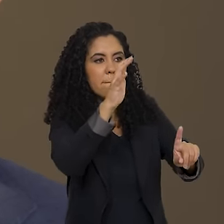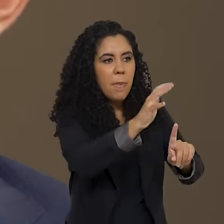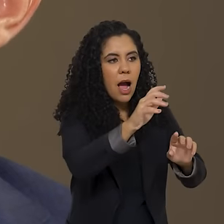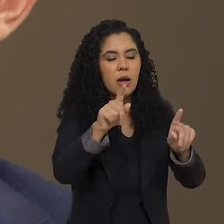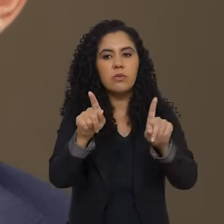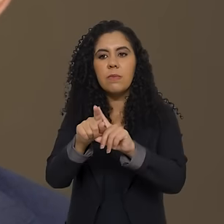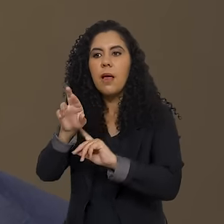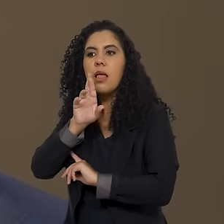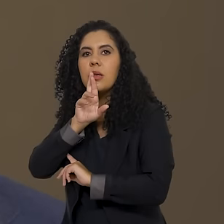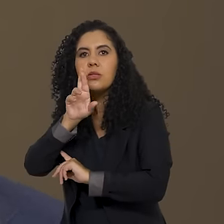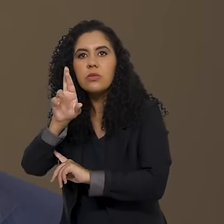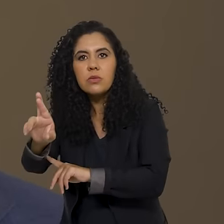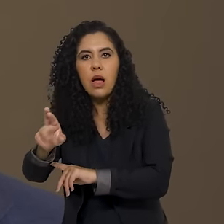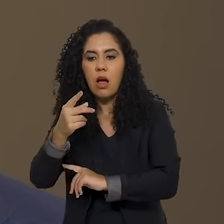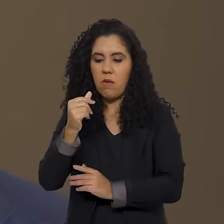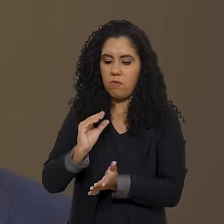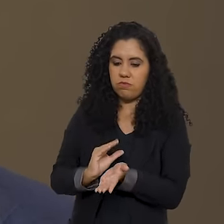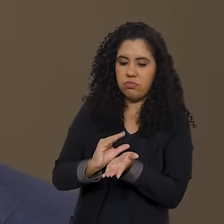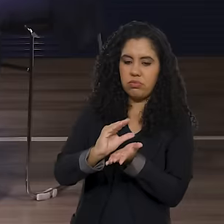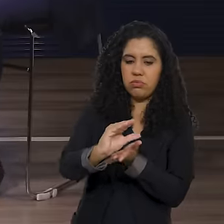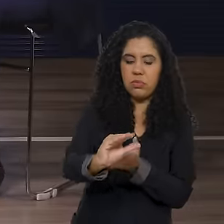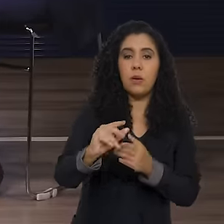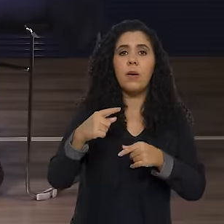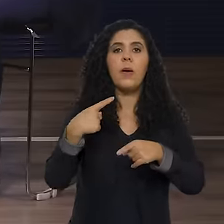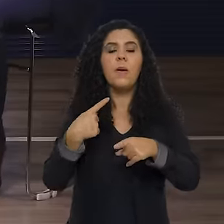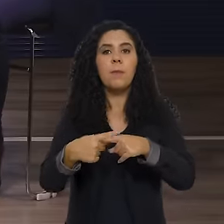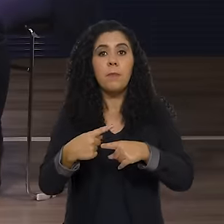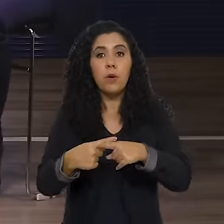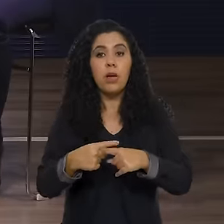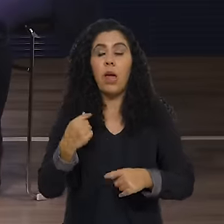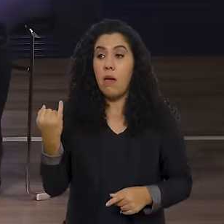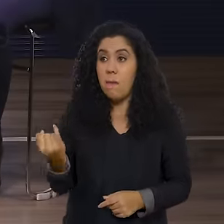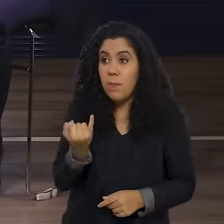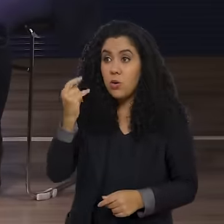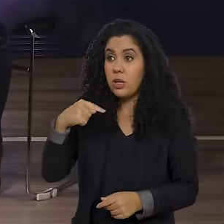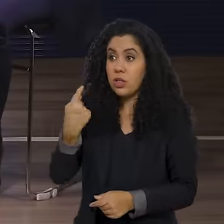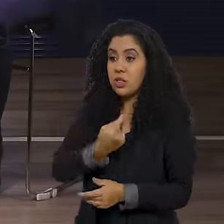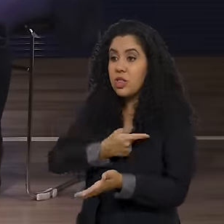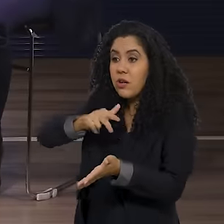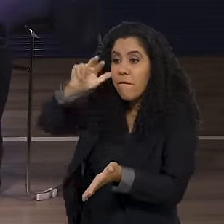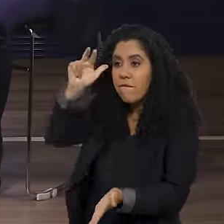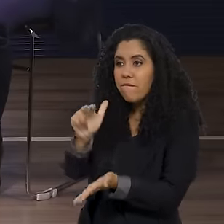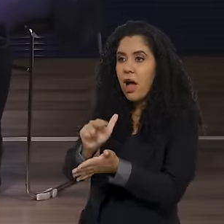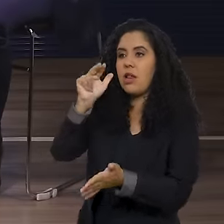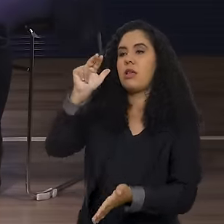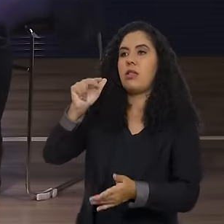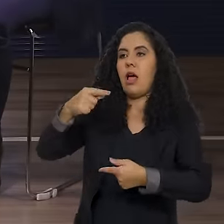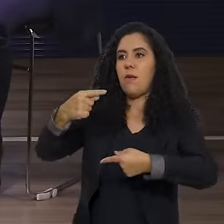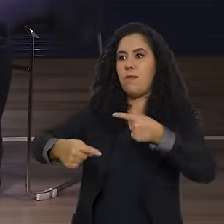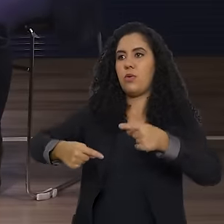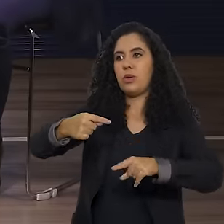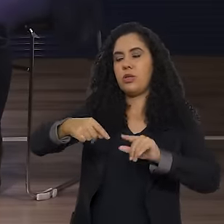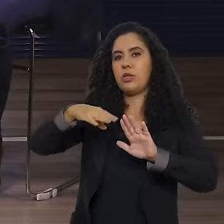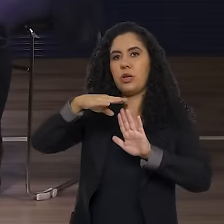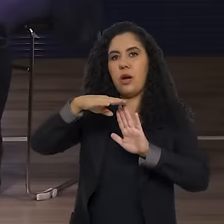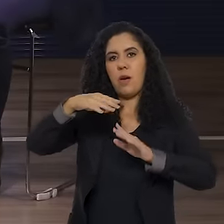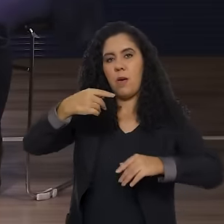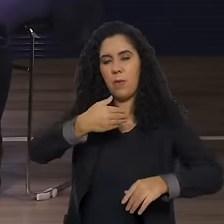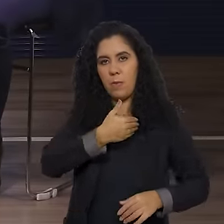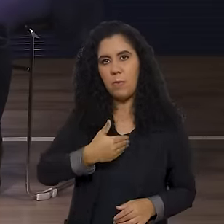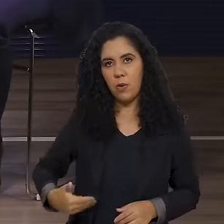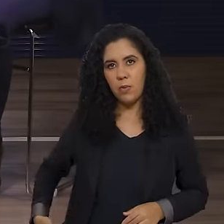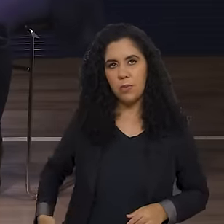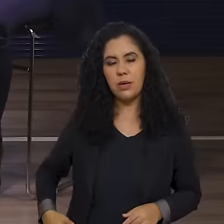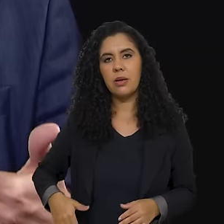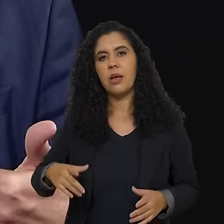desses recursos que vão ser investidos. Porque é muito importante, Carol, a gente poder validar a política pública, né? Tem muita gente que